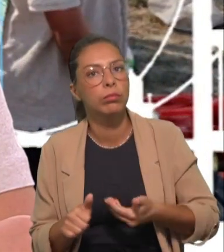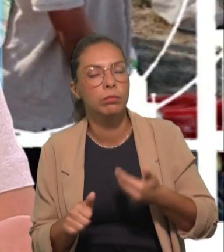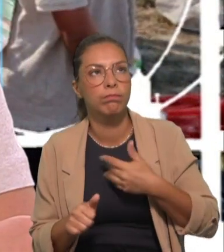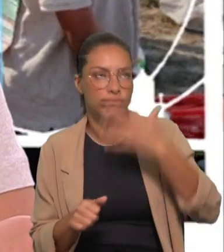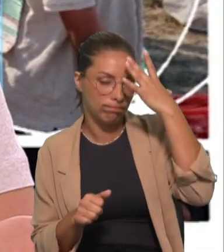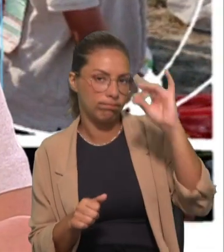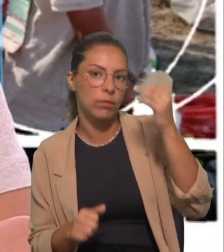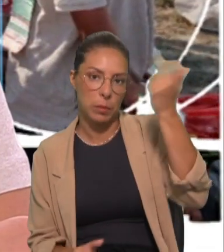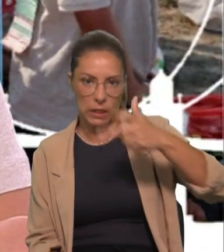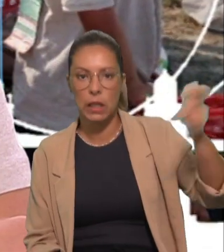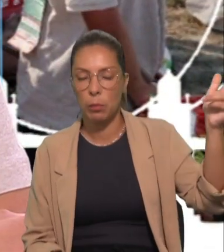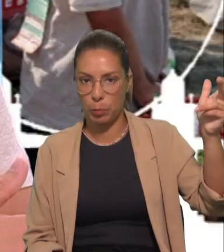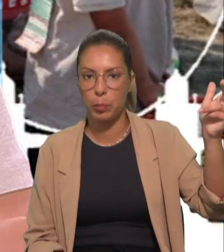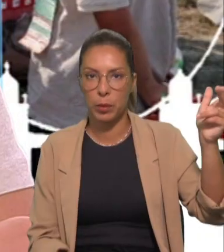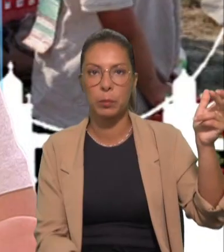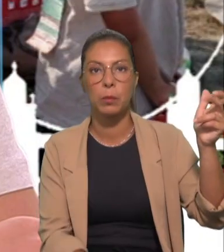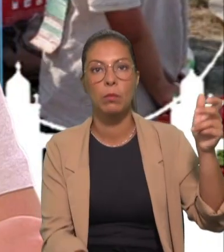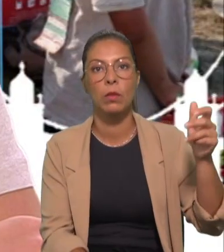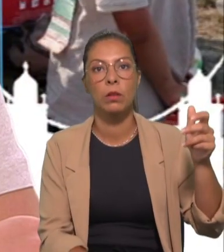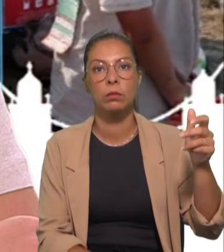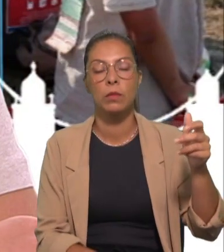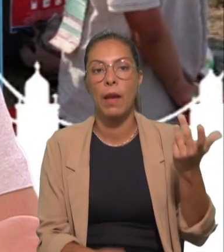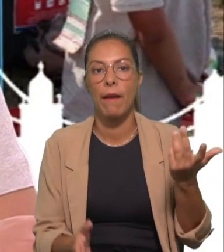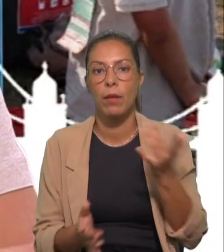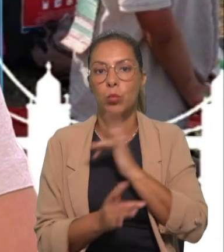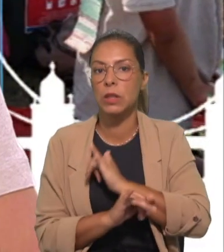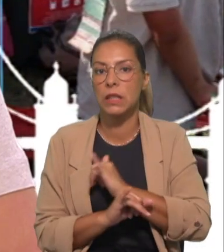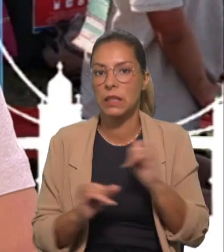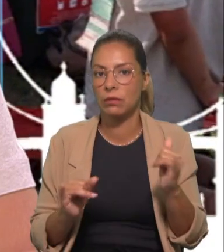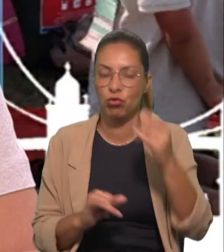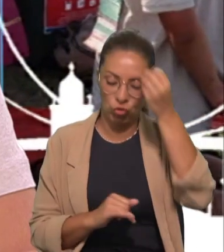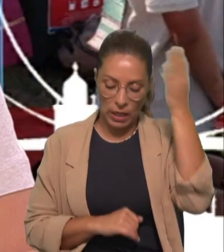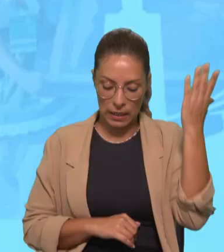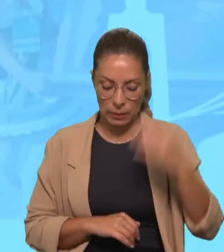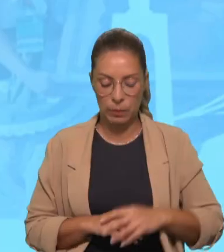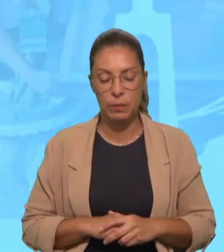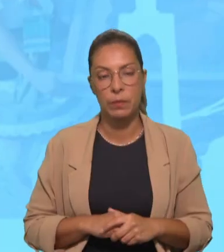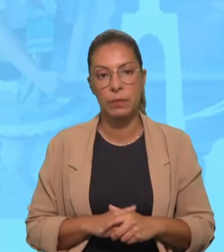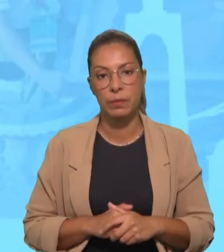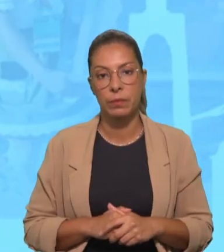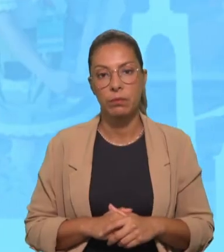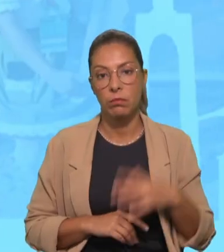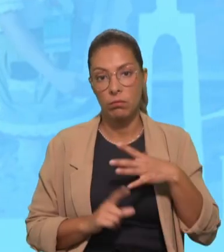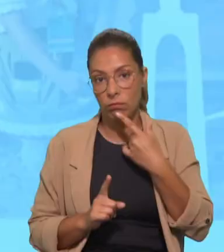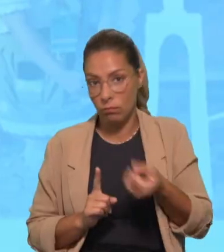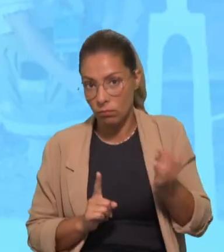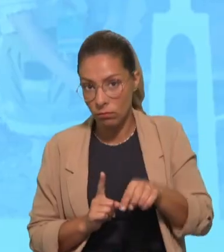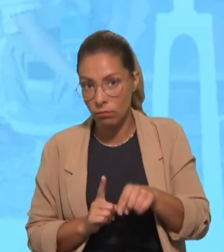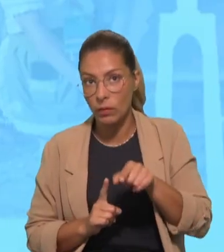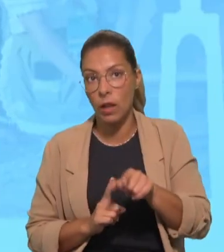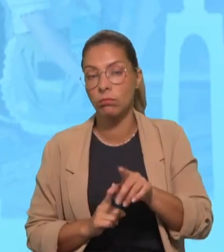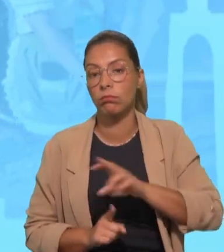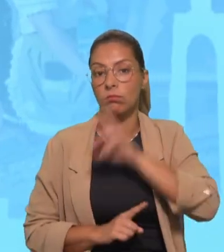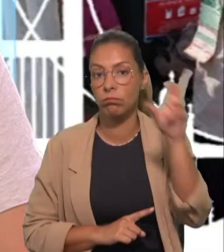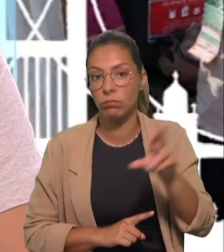sempre e é impossível esquecer. Sim, por isso é que este ano queres repetir. Certo. E vais para Lamego Sim. repetir